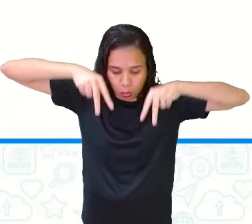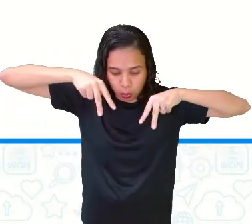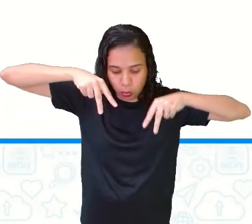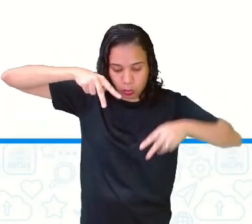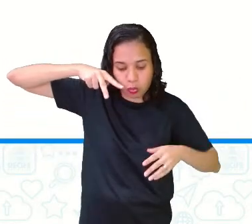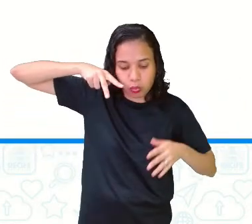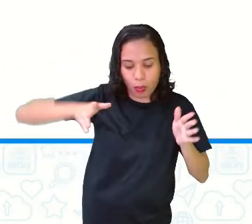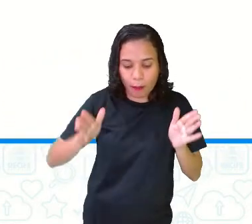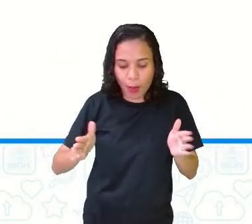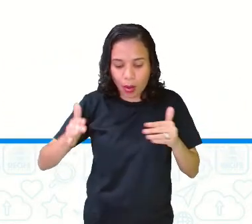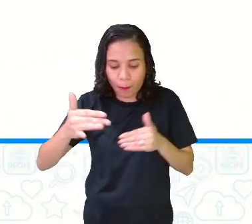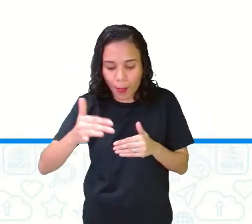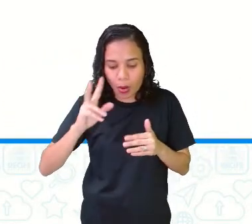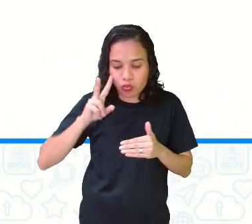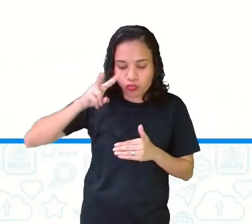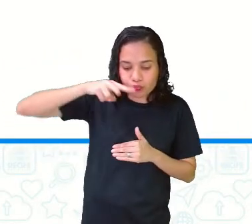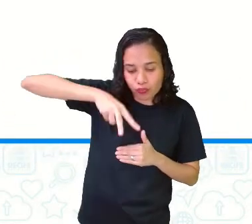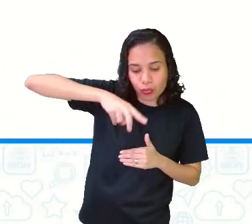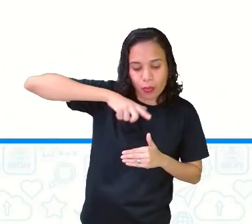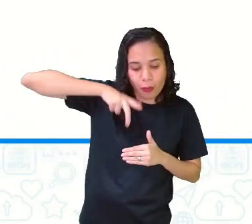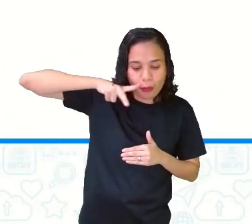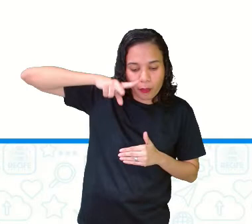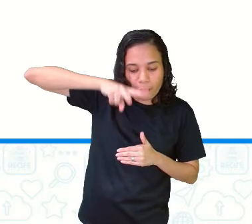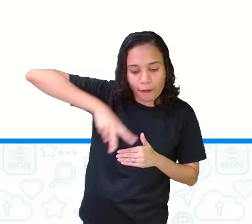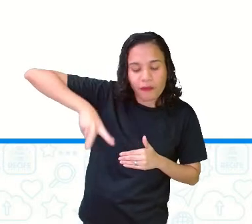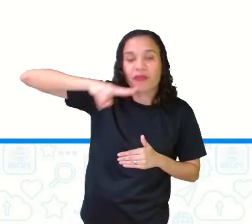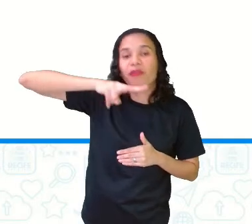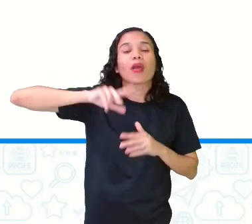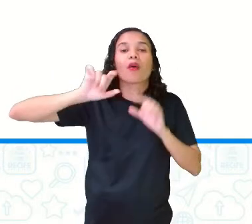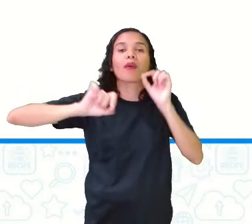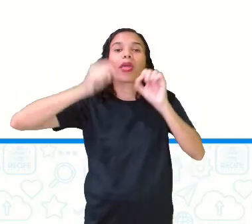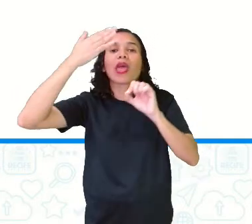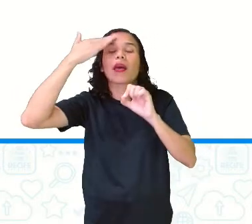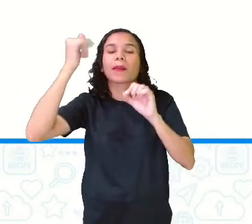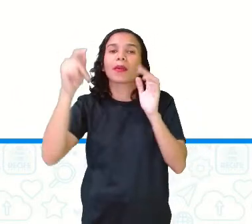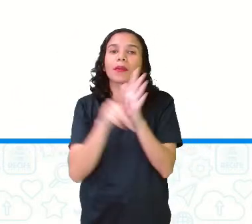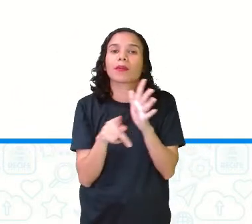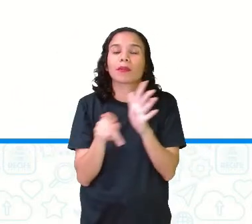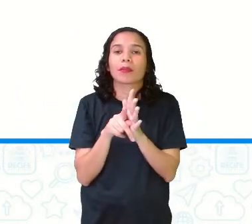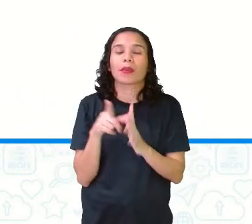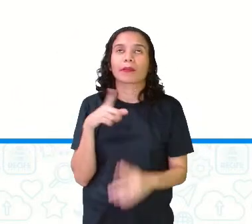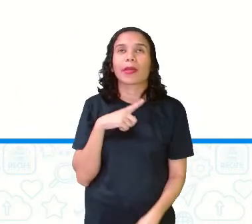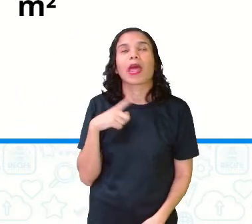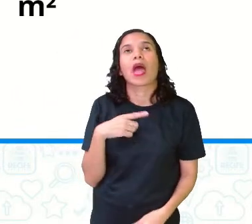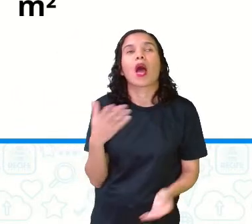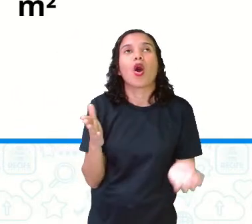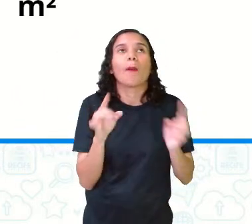casa. Eu estou vendo, né? Eu quero saber a medida do meu quarto, a